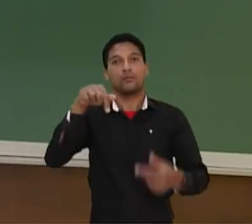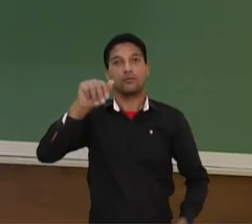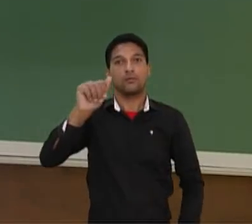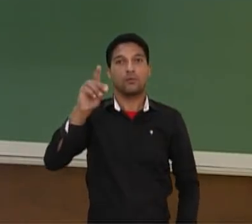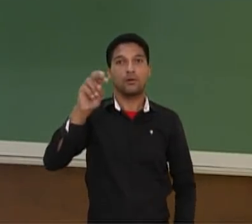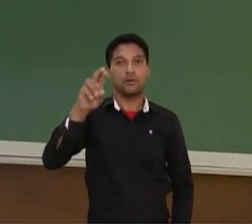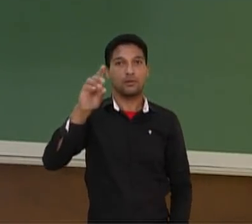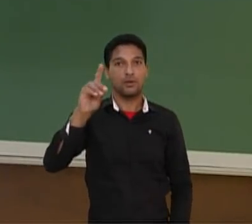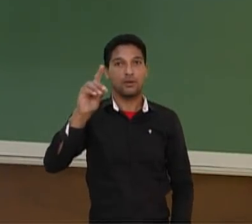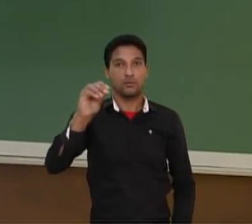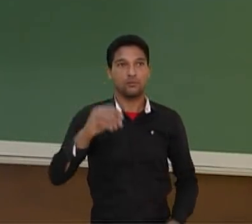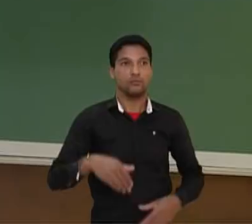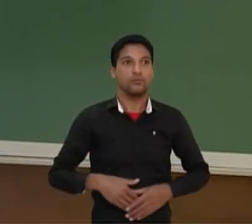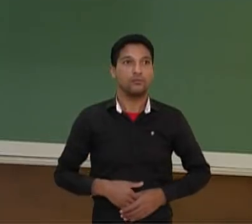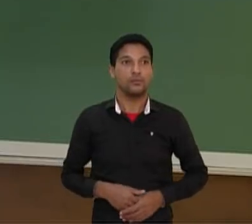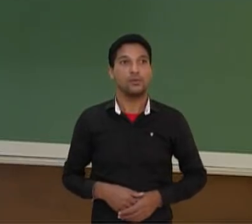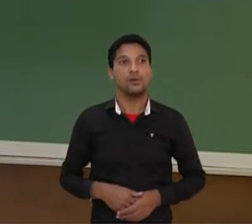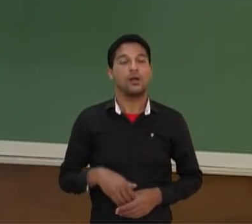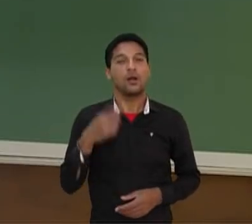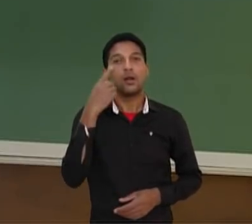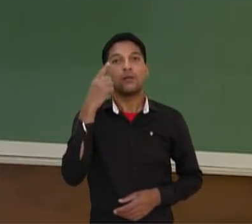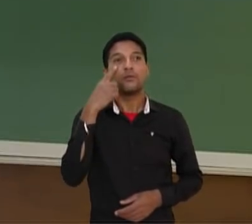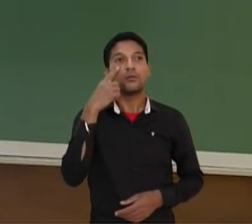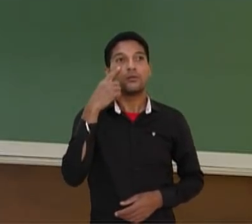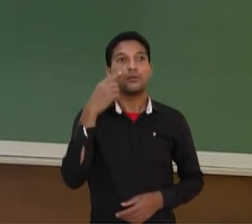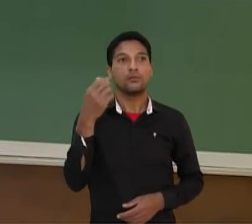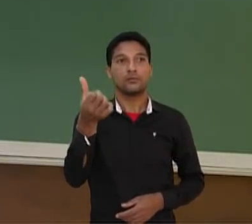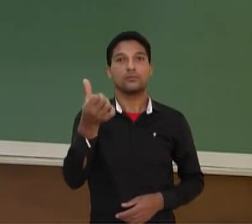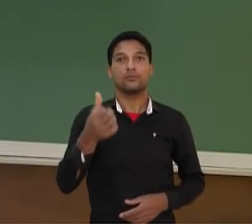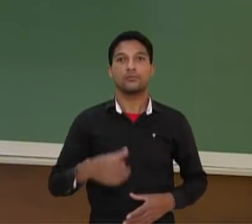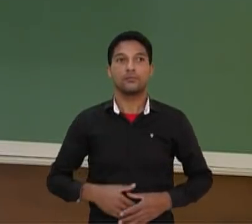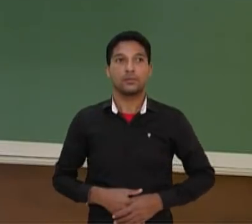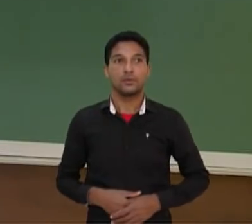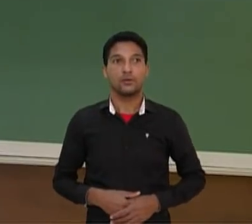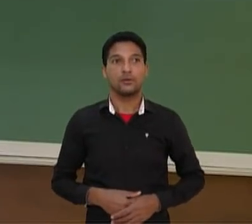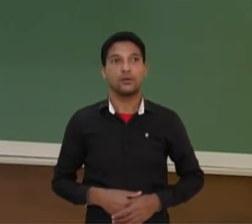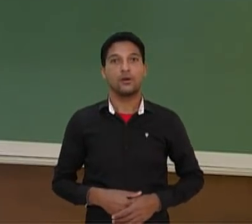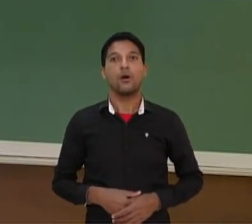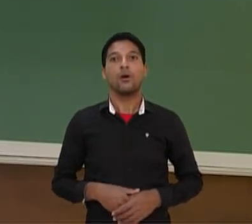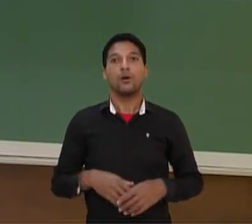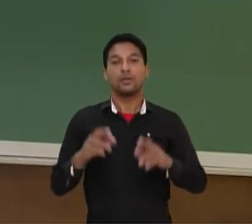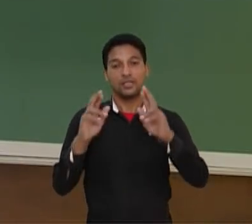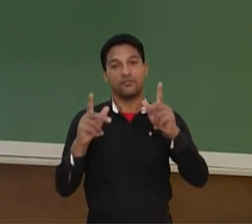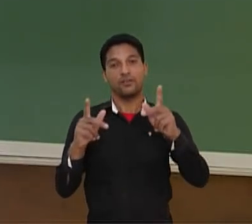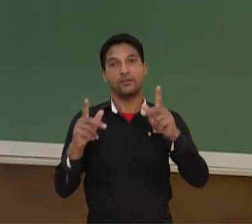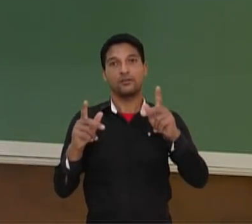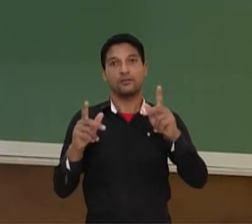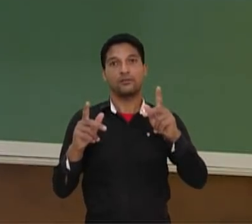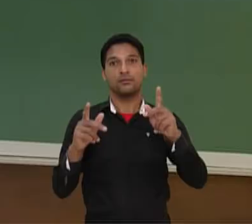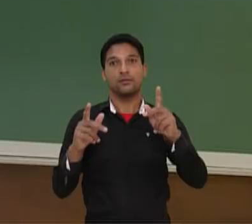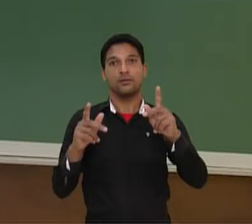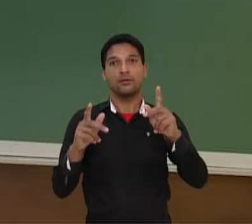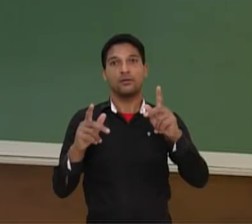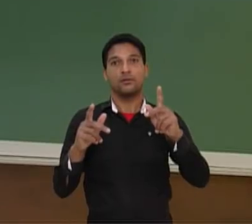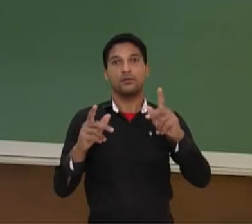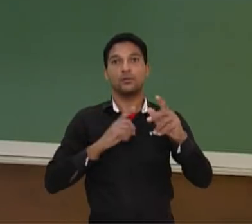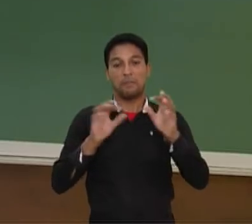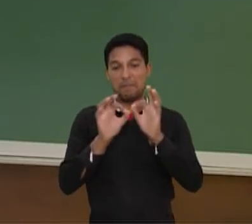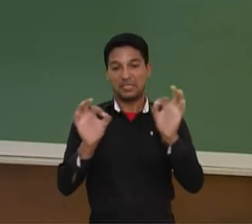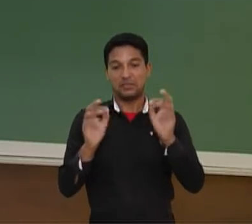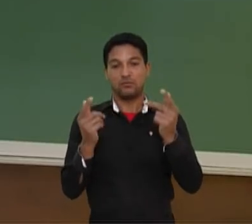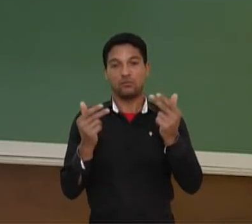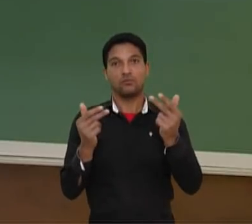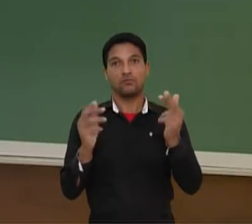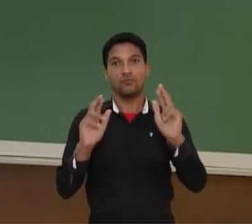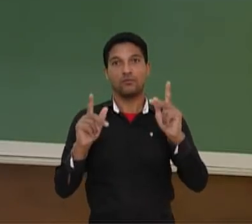Aí, depois, esse aqui, repare que eu não tenho lados paralelos, então é um trapezoide, certo? Aqui eu tenho um